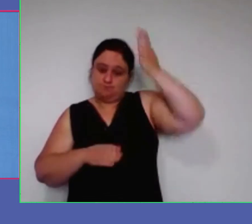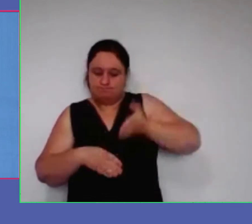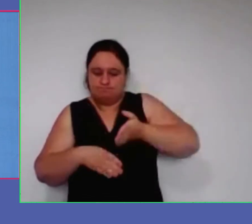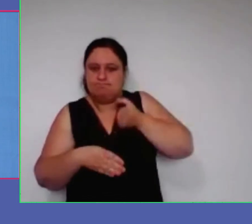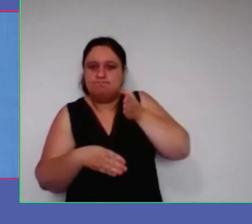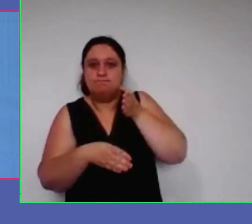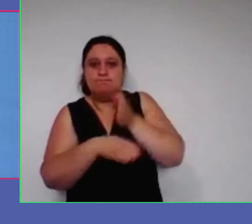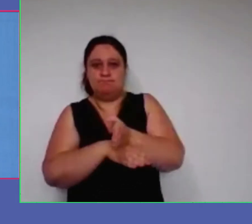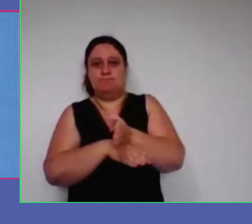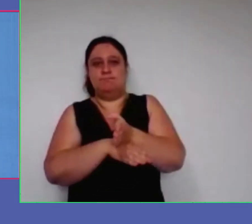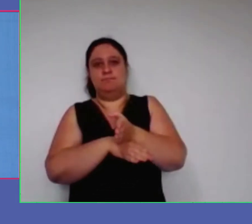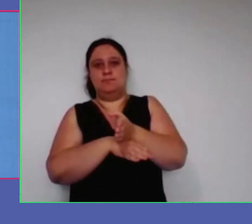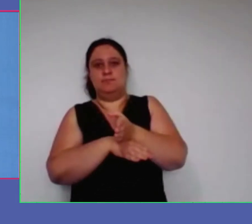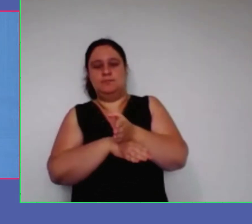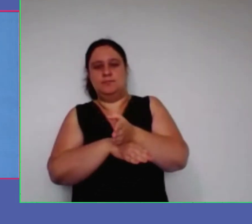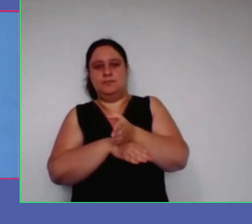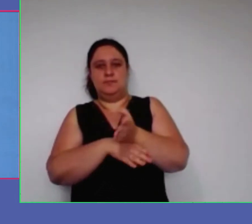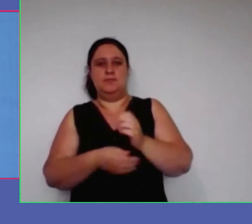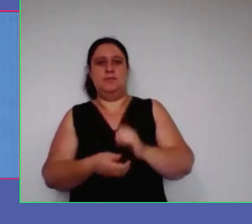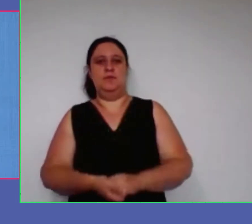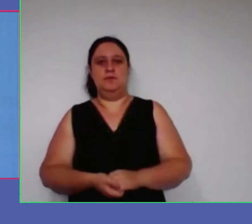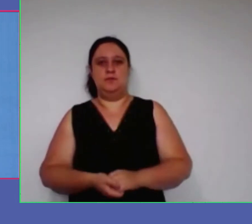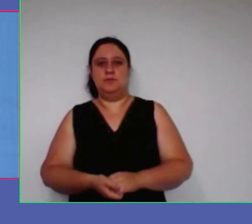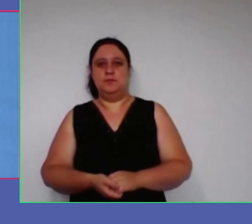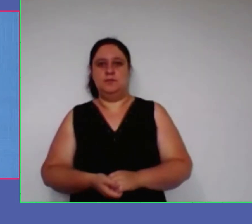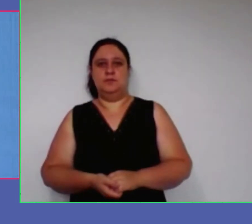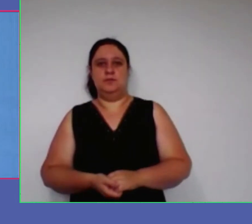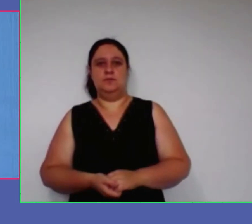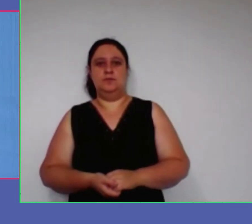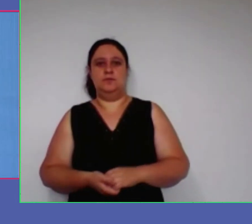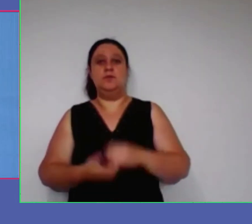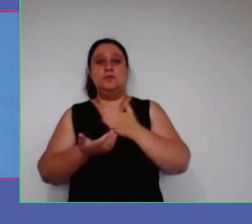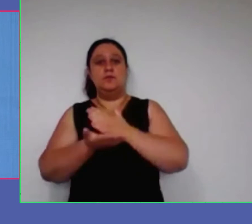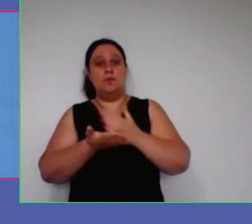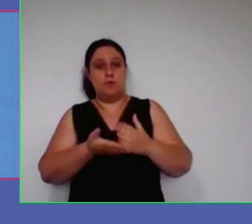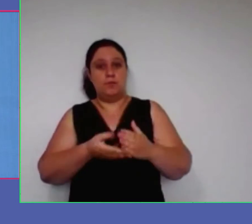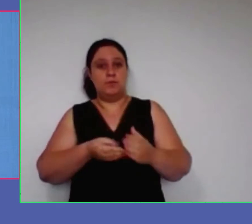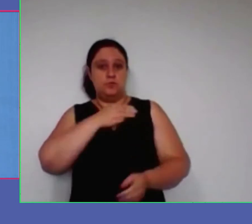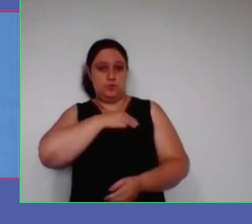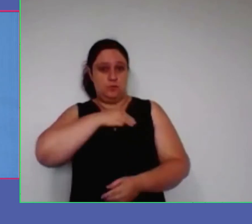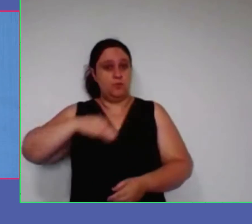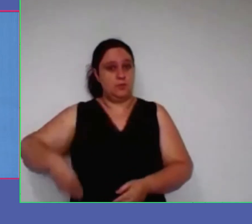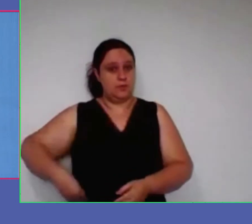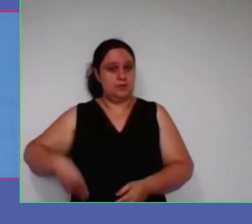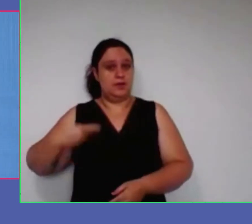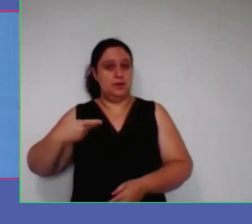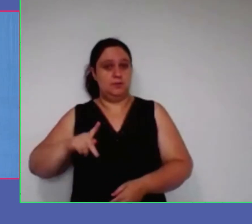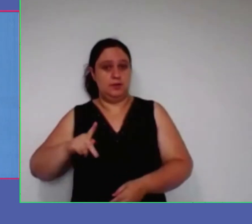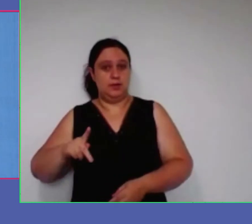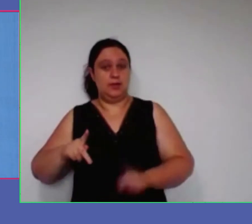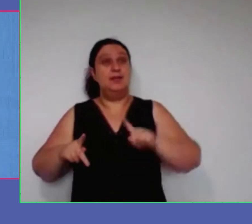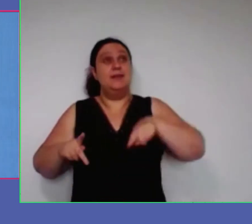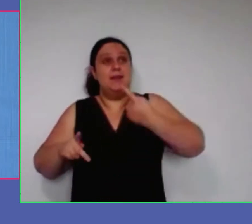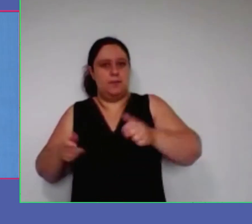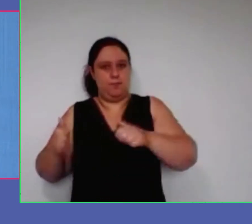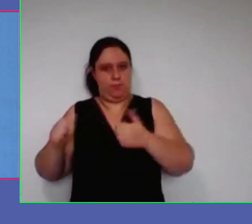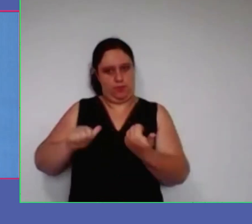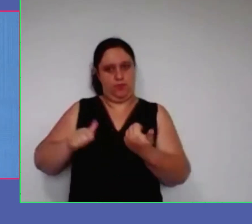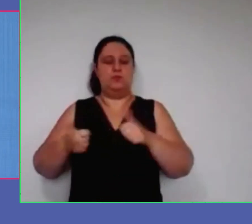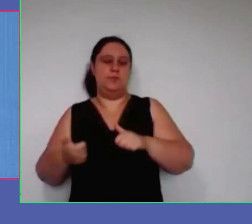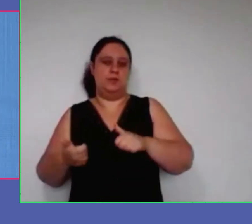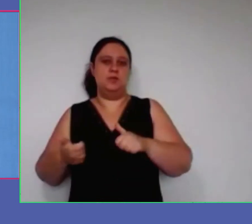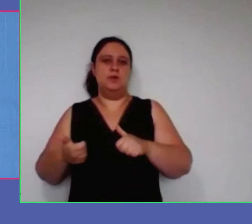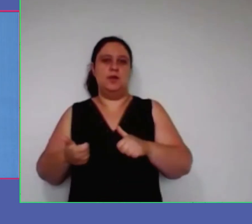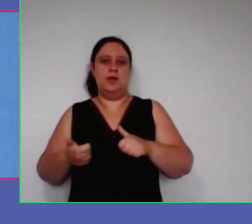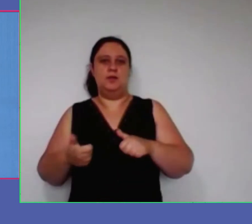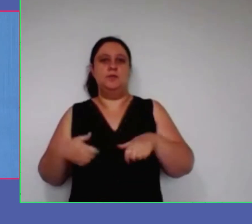Jesus como rei começou seu ministério, depois batizado e tentado. Jesus como rei